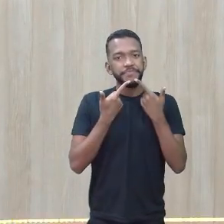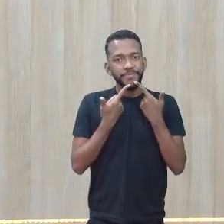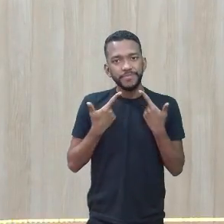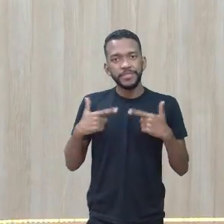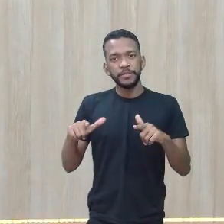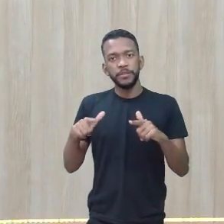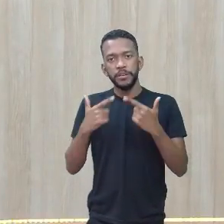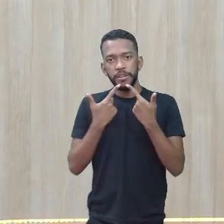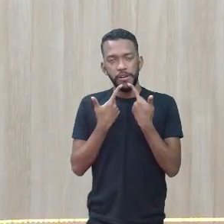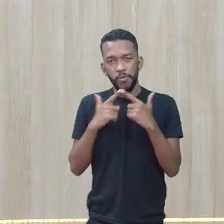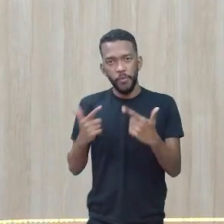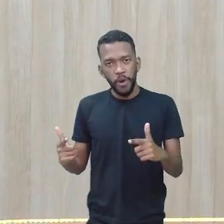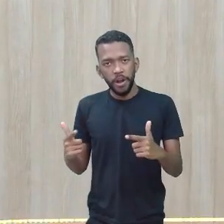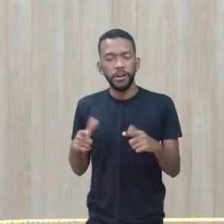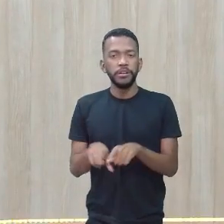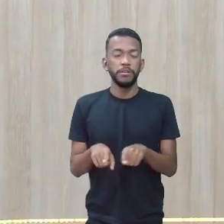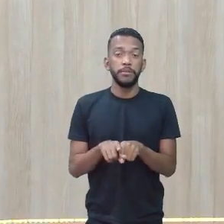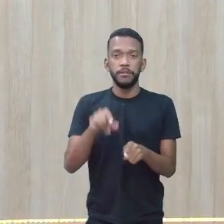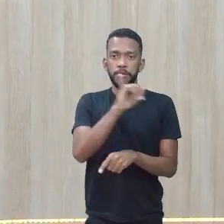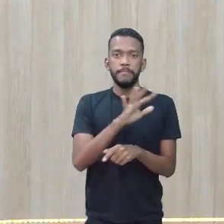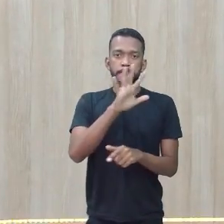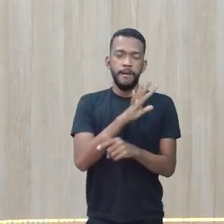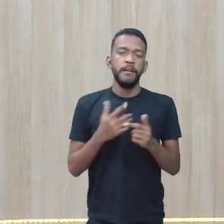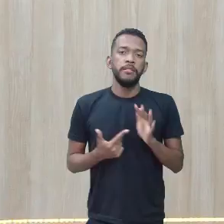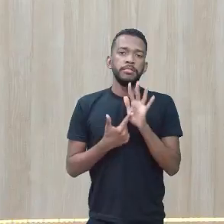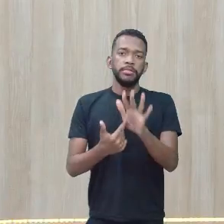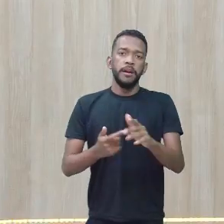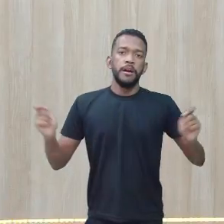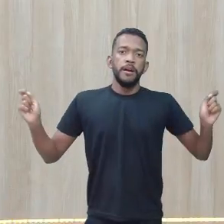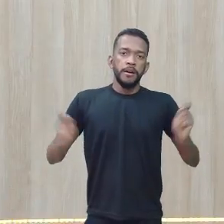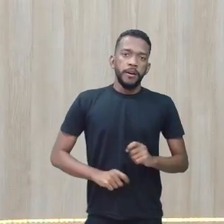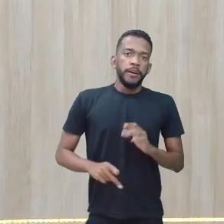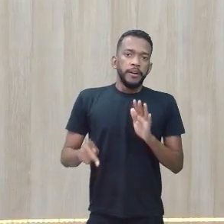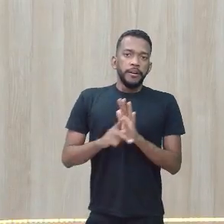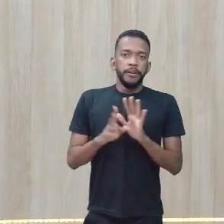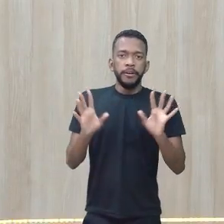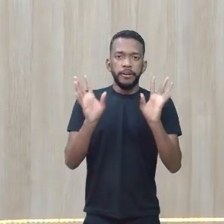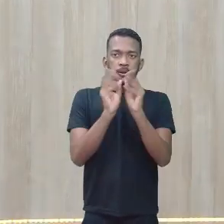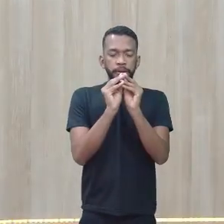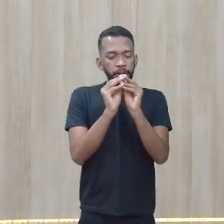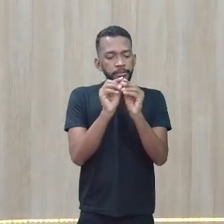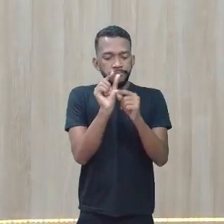e a imagem sendo potencializadas, está certo? Numa unidade mínima.